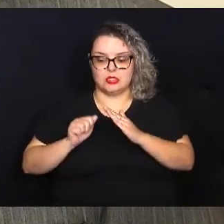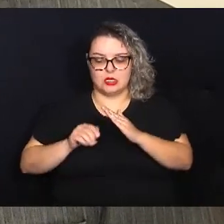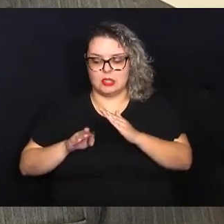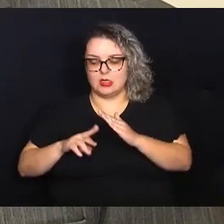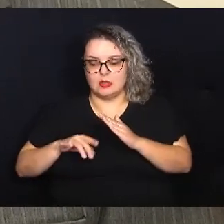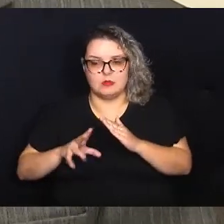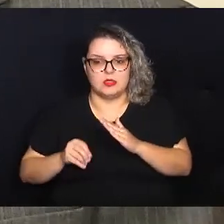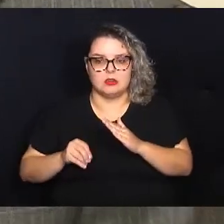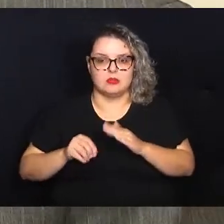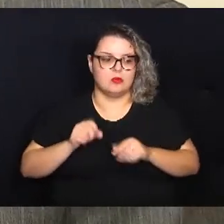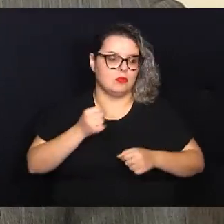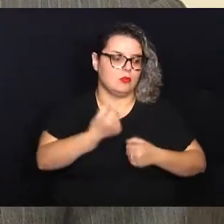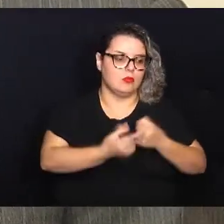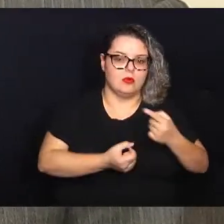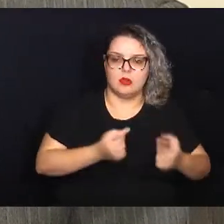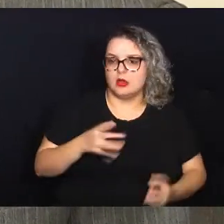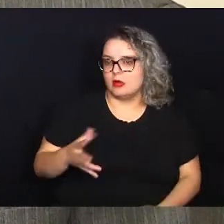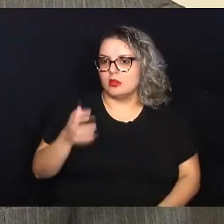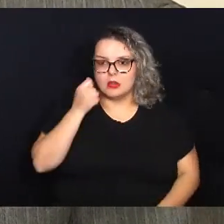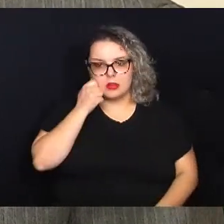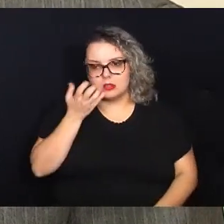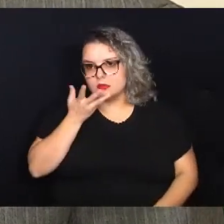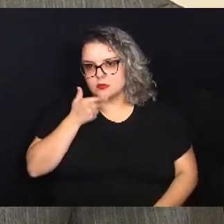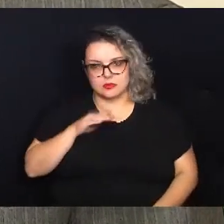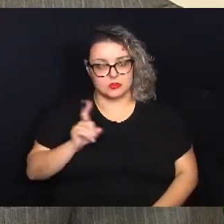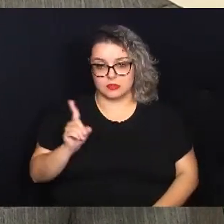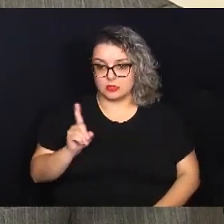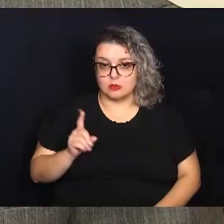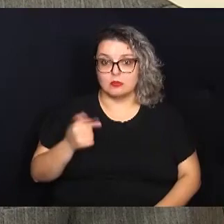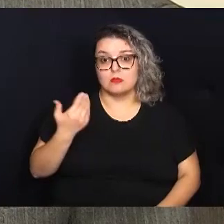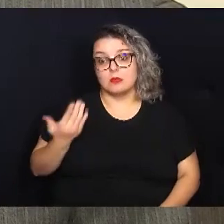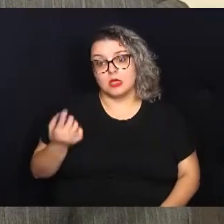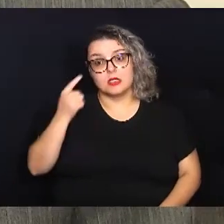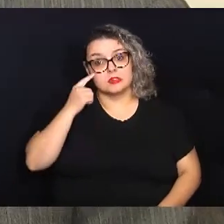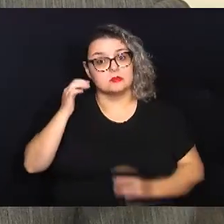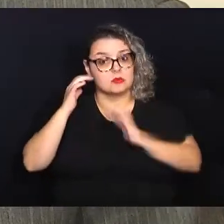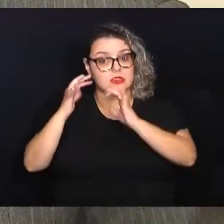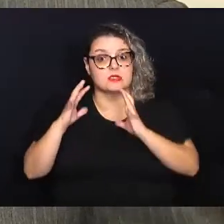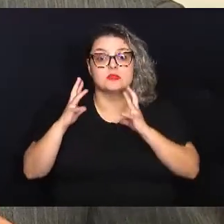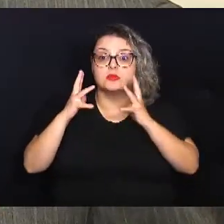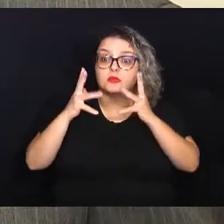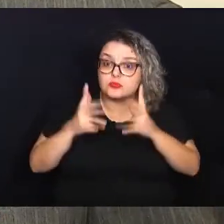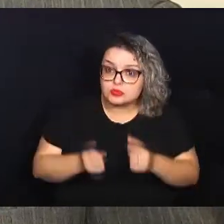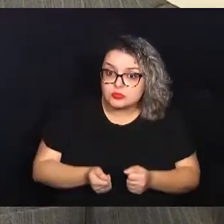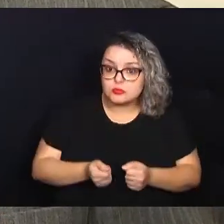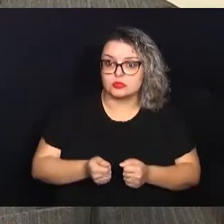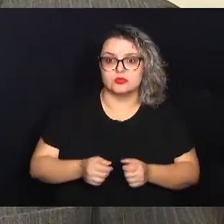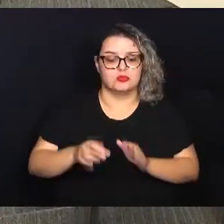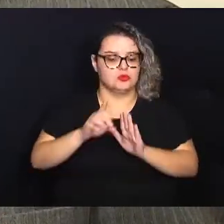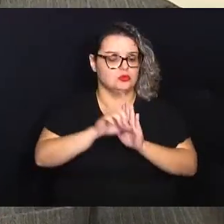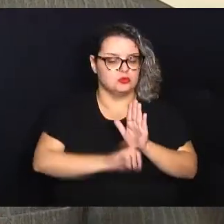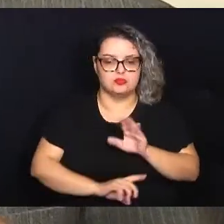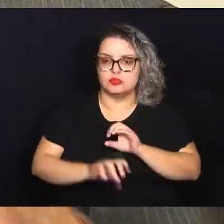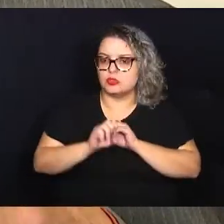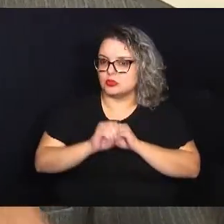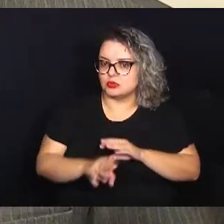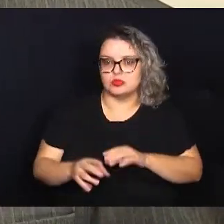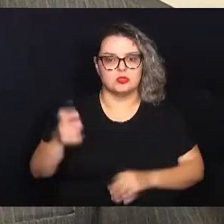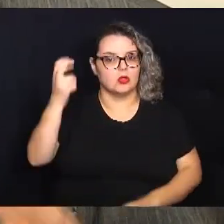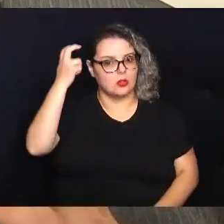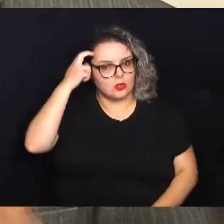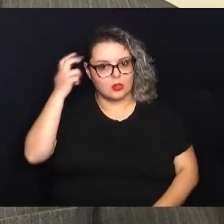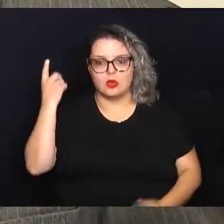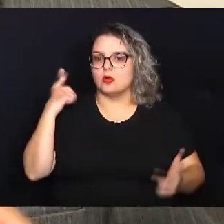de abrigo ou de alguém que adote essa criança, mas é pensar na sua integralidade, no seu direito